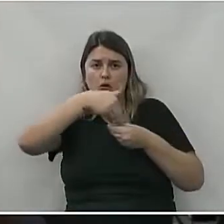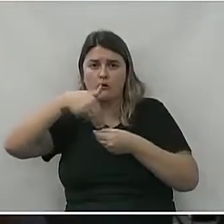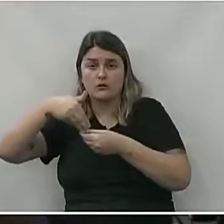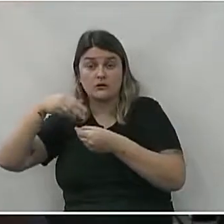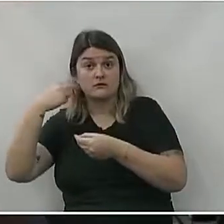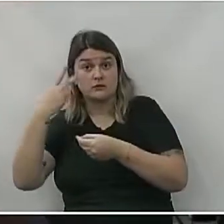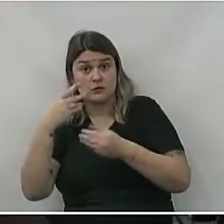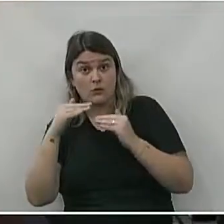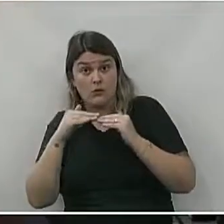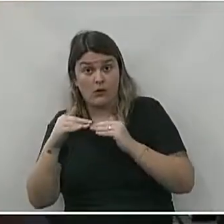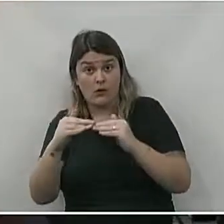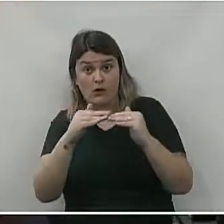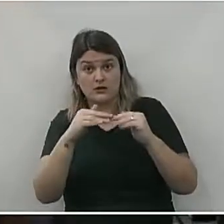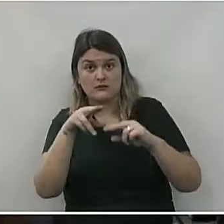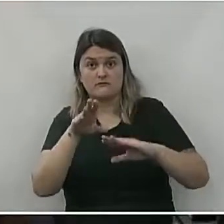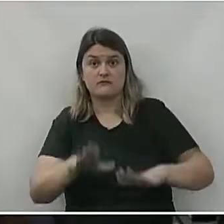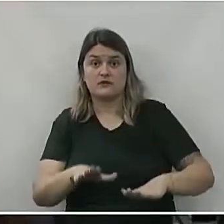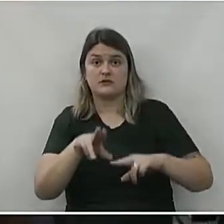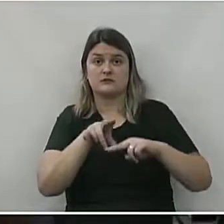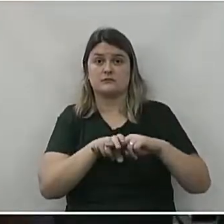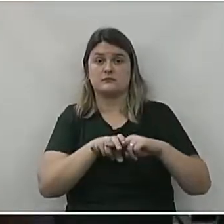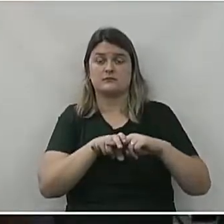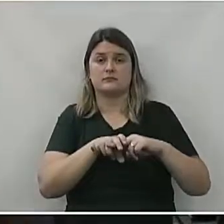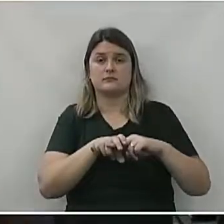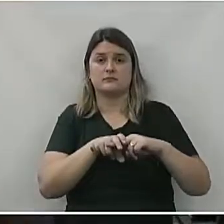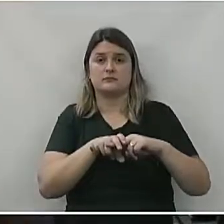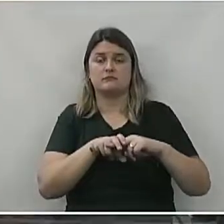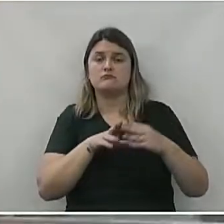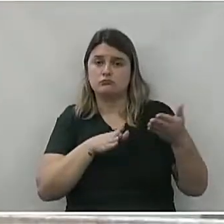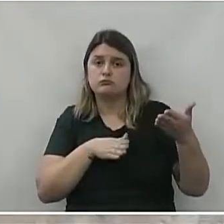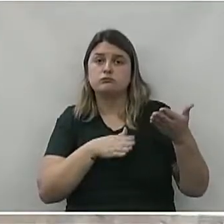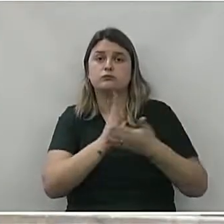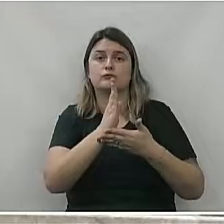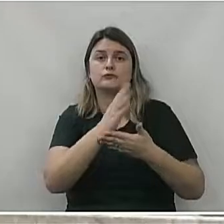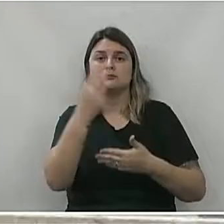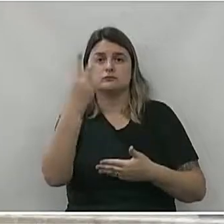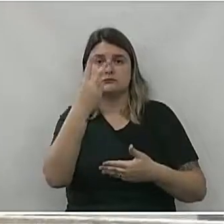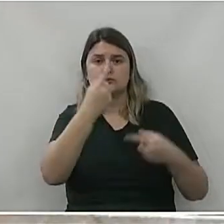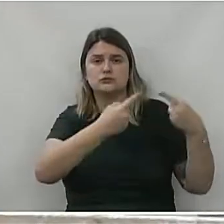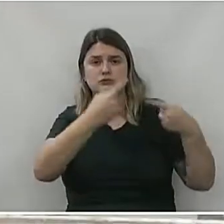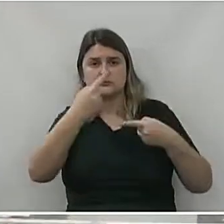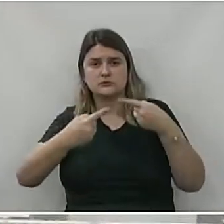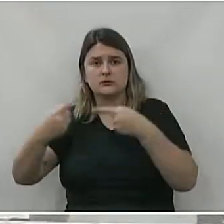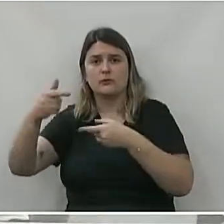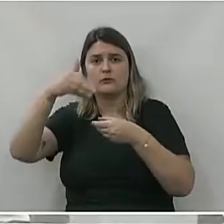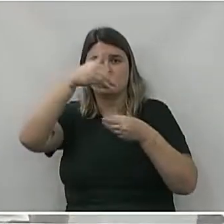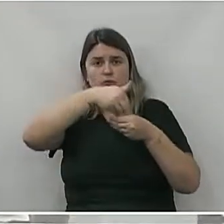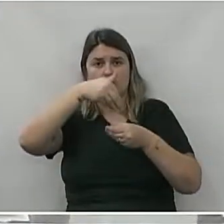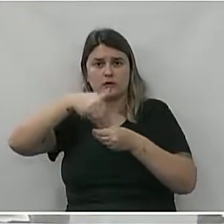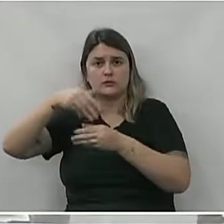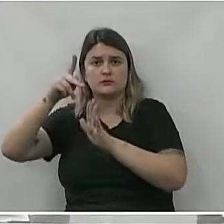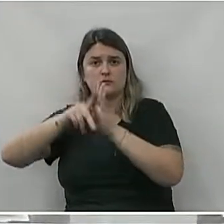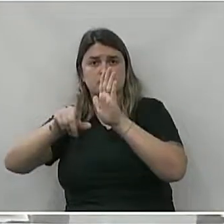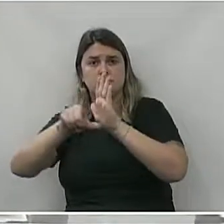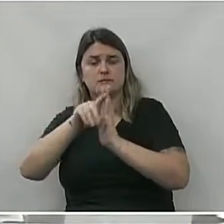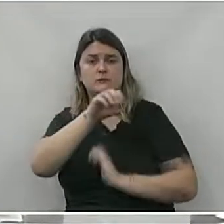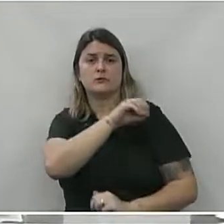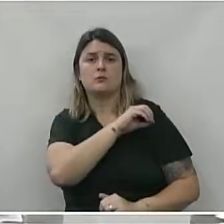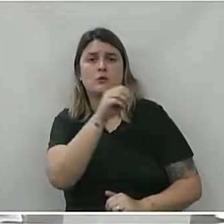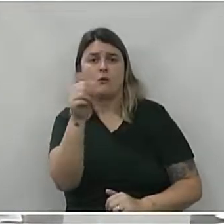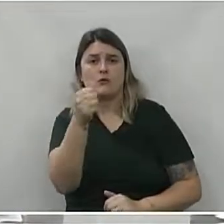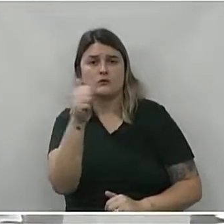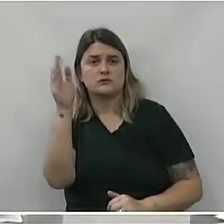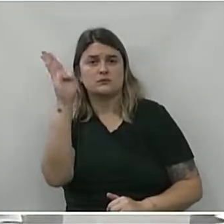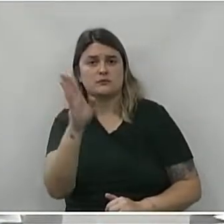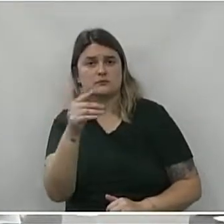Senhores vereadores que aprovam, permaneçam como estão. Aprovado. Em segunda discussão e votação o projeto de lei ordinária número 11